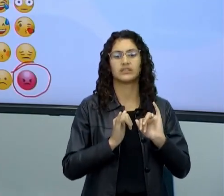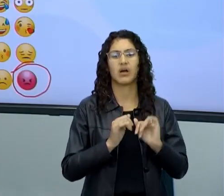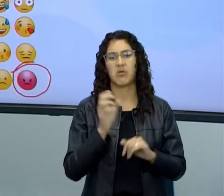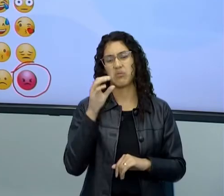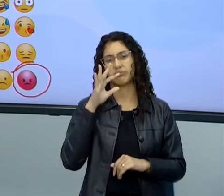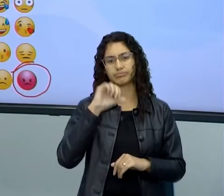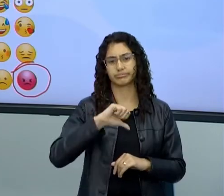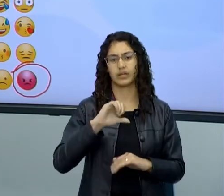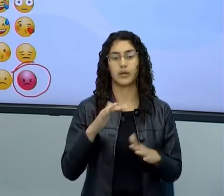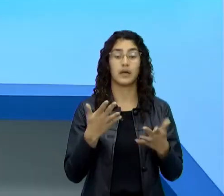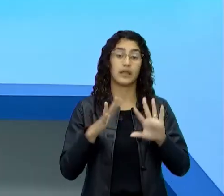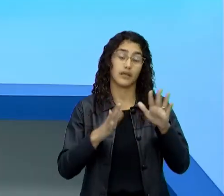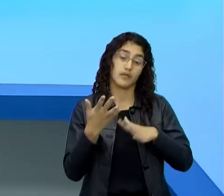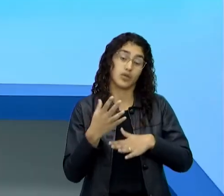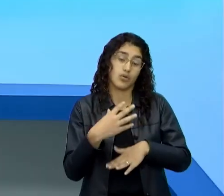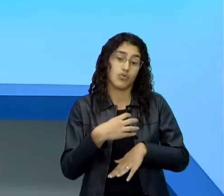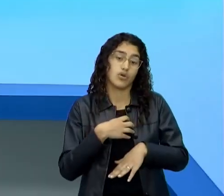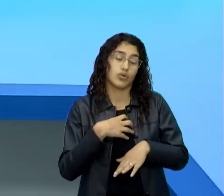pertinente, né? Mas a manchete... Talvez